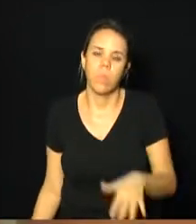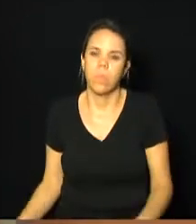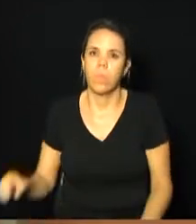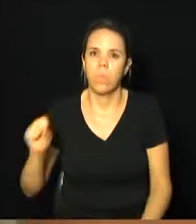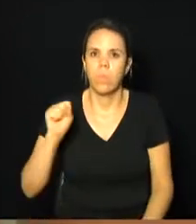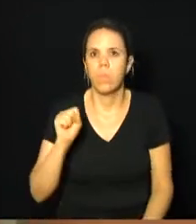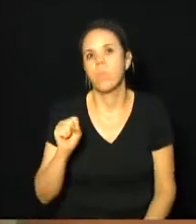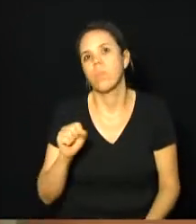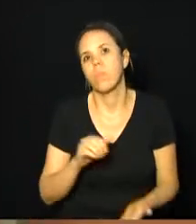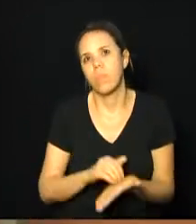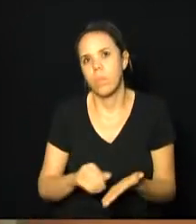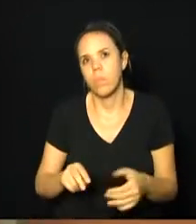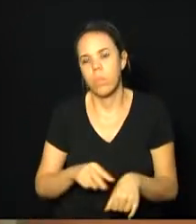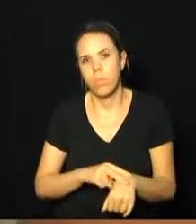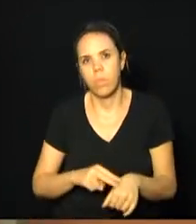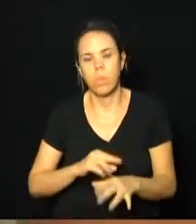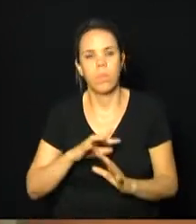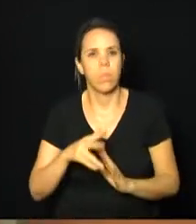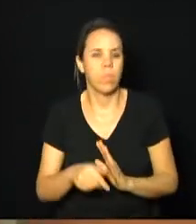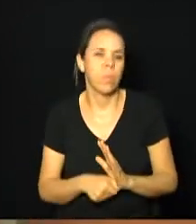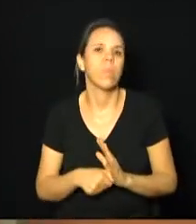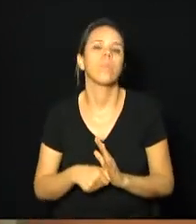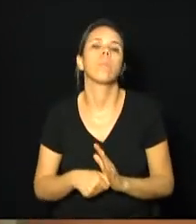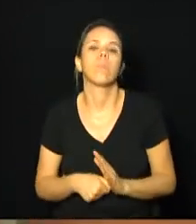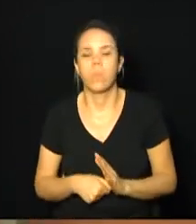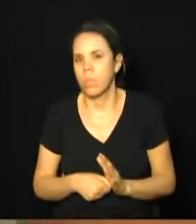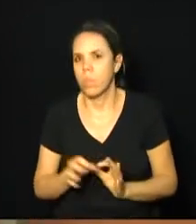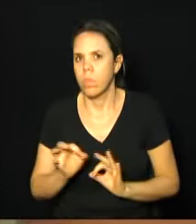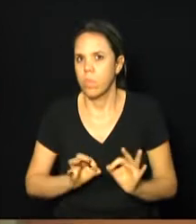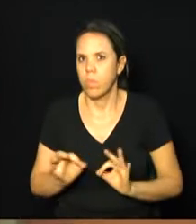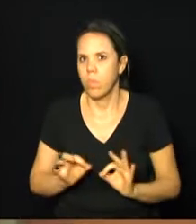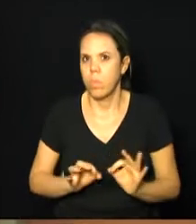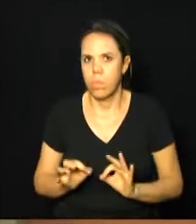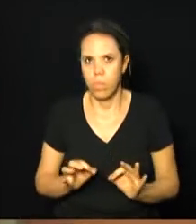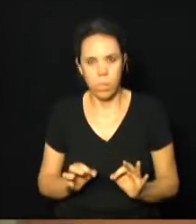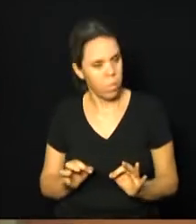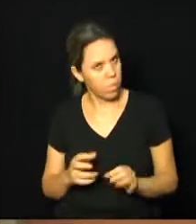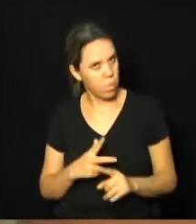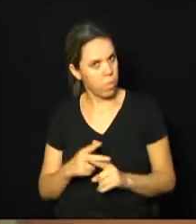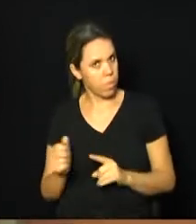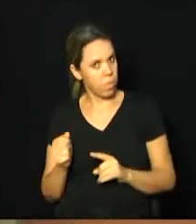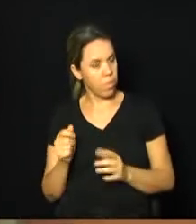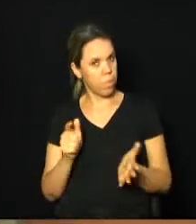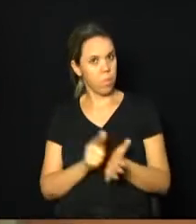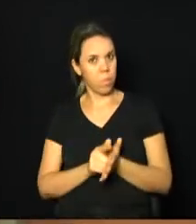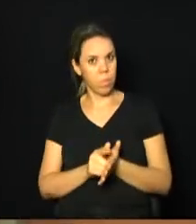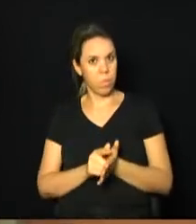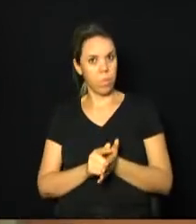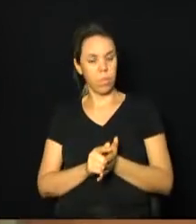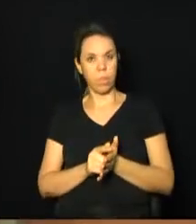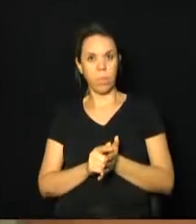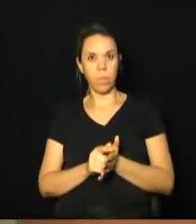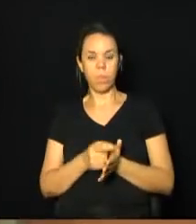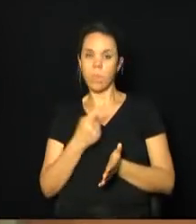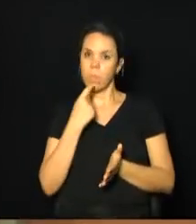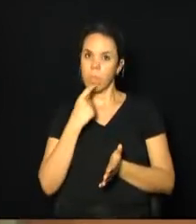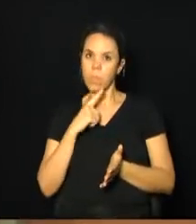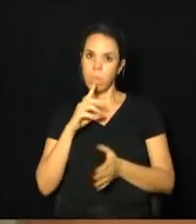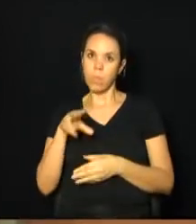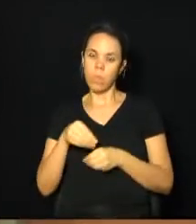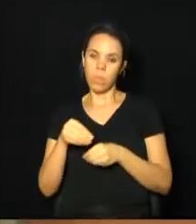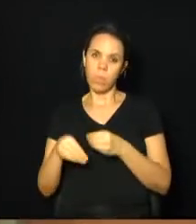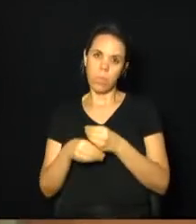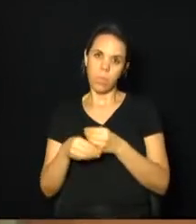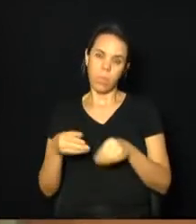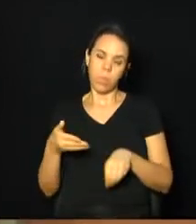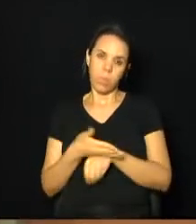né, a Secretaria de Meio Ambiente, para esse planejamento sair do papel, né? Esse panorama que Campinas está inserido